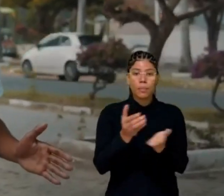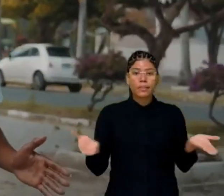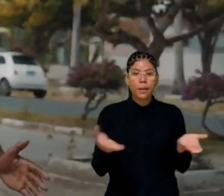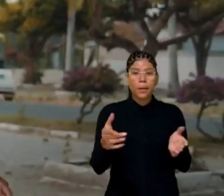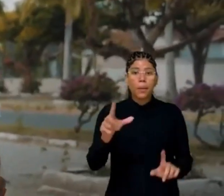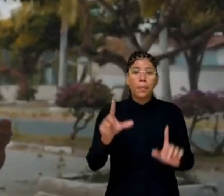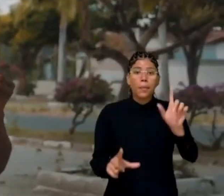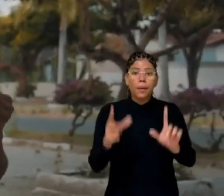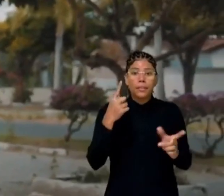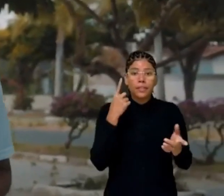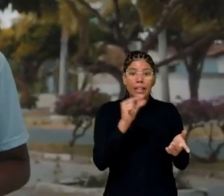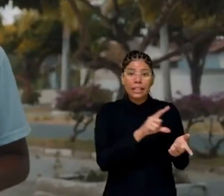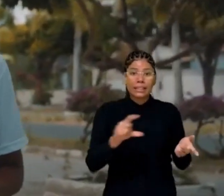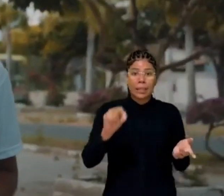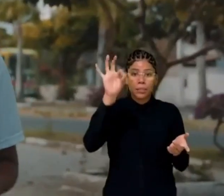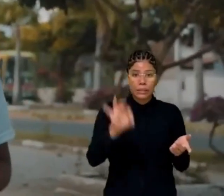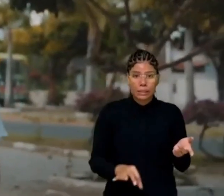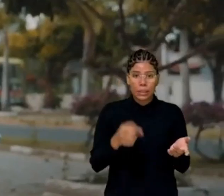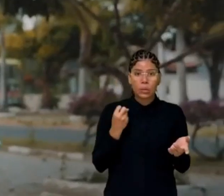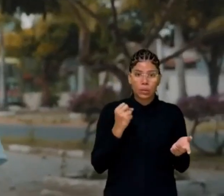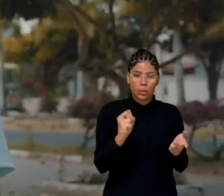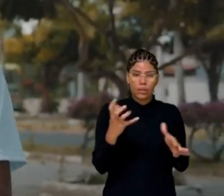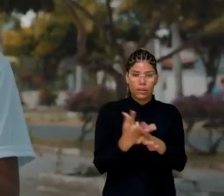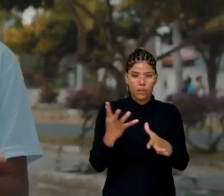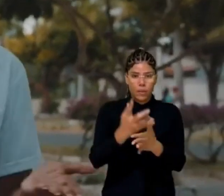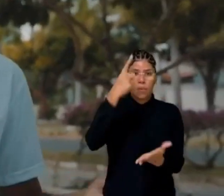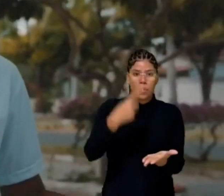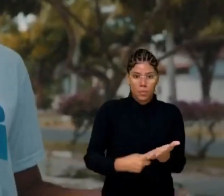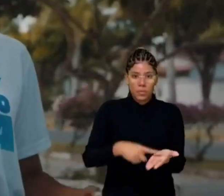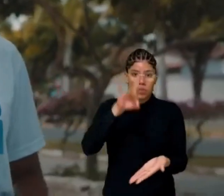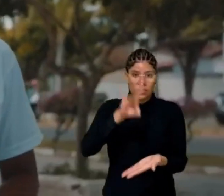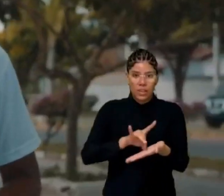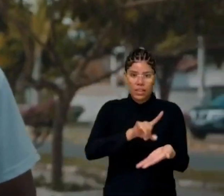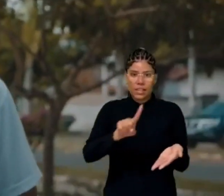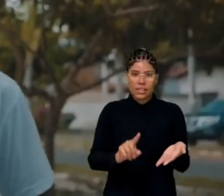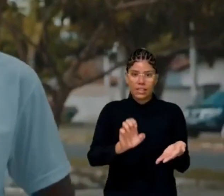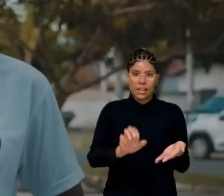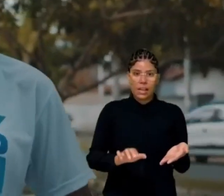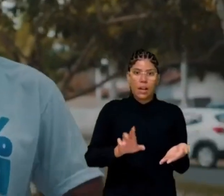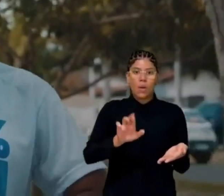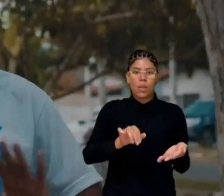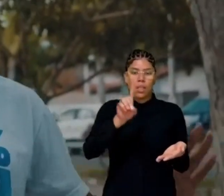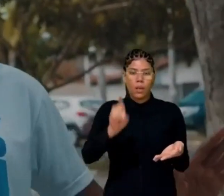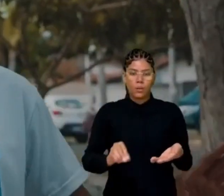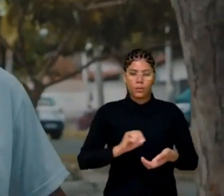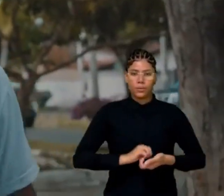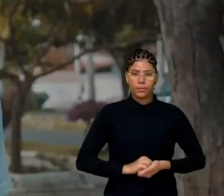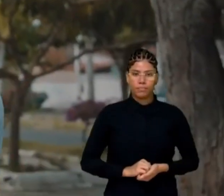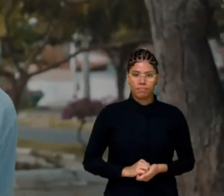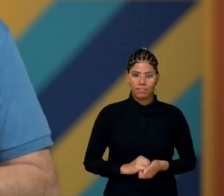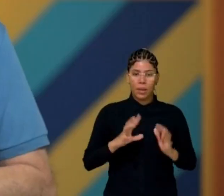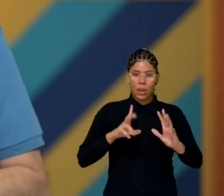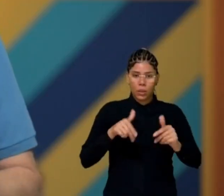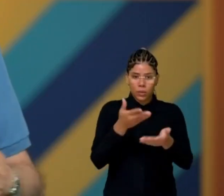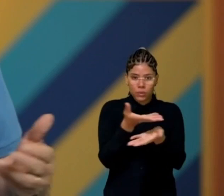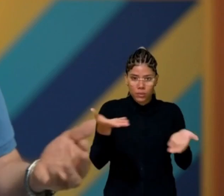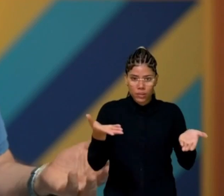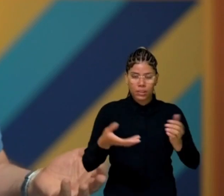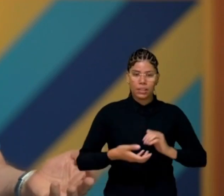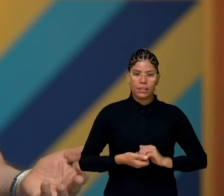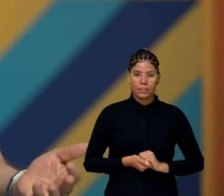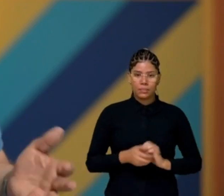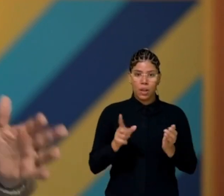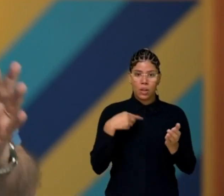Começa agora o programa de quem é 100% feira. Compromisso de verdade é José Ronaldo. José Ronaldo é 100% feira. Meu irmão, minha